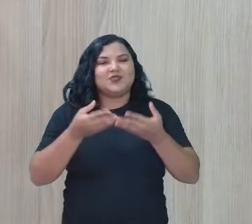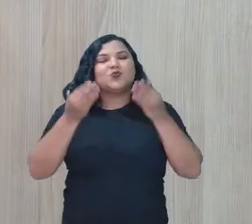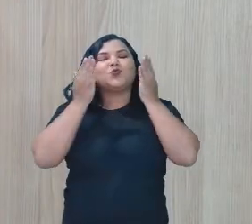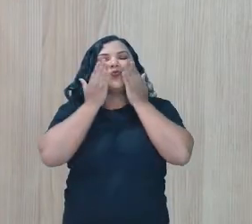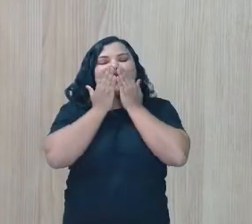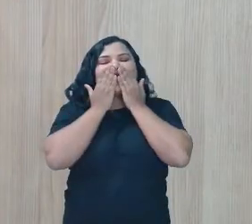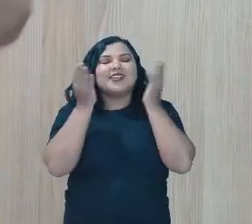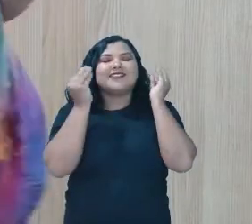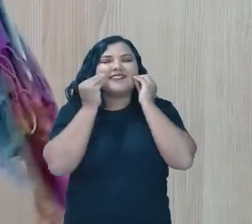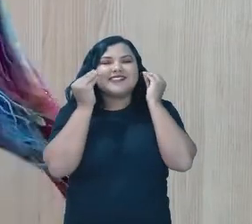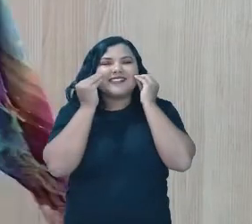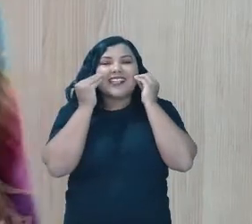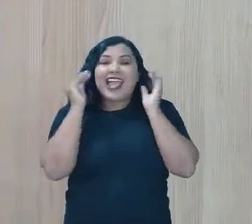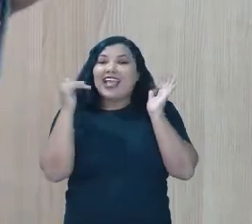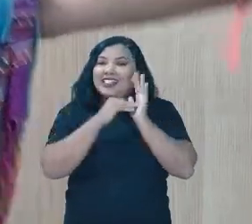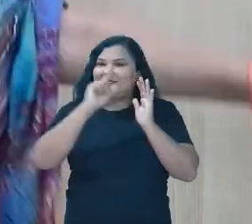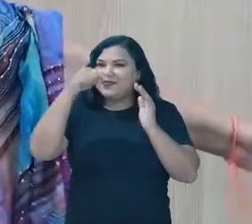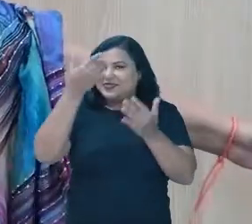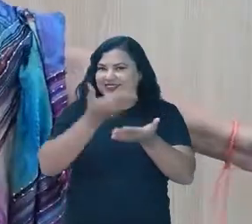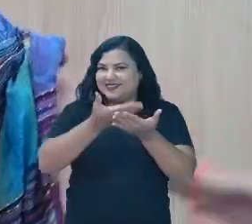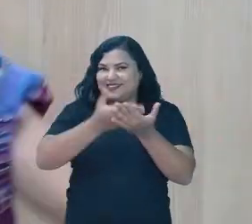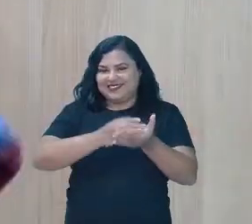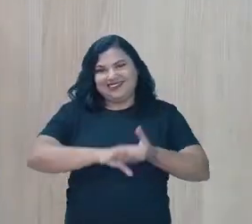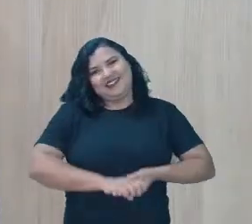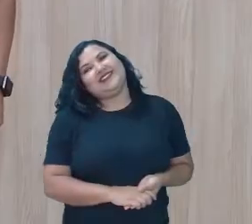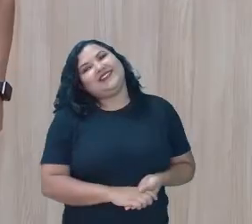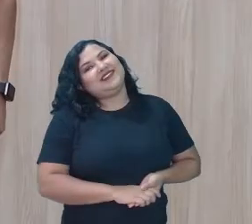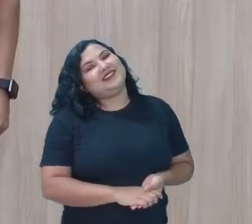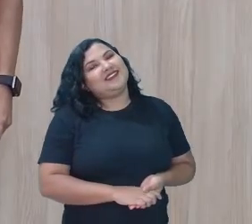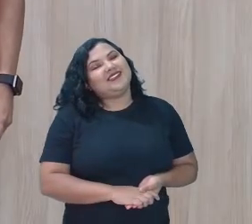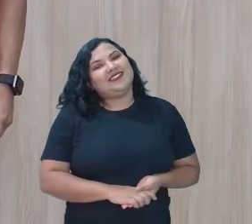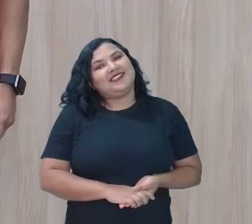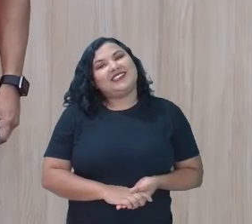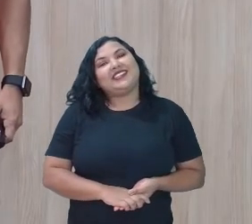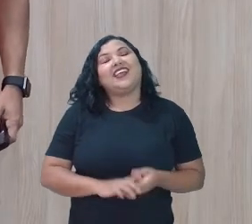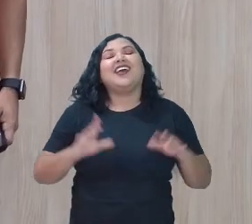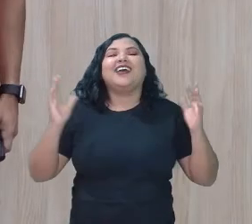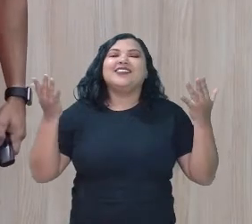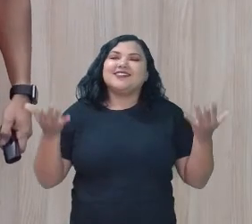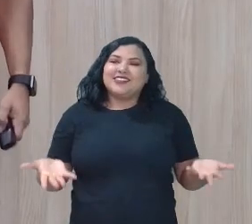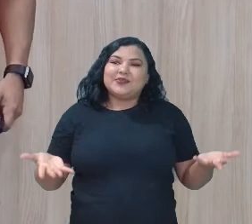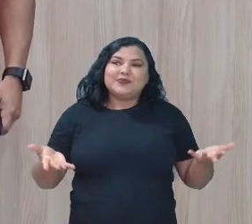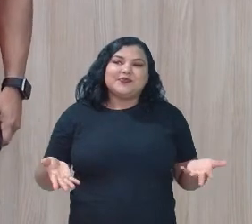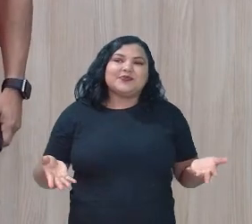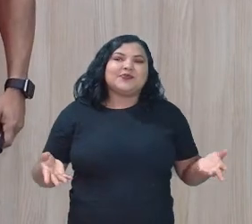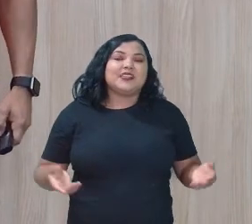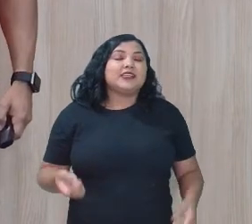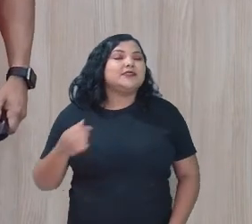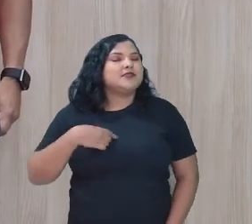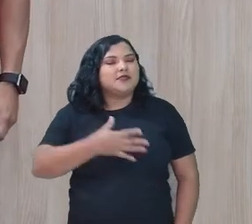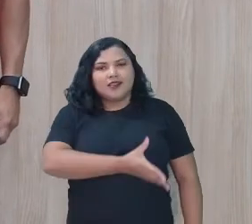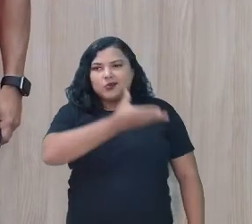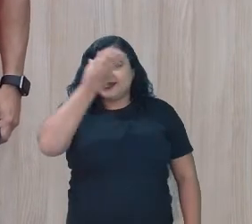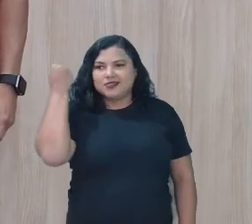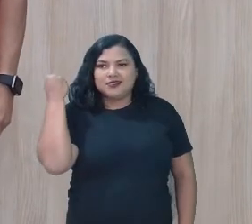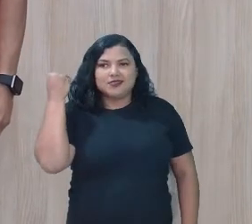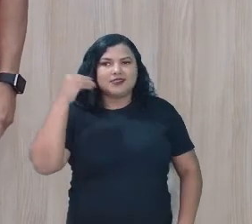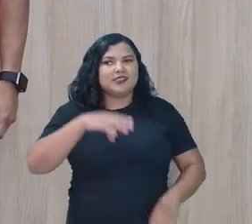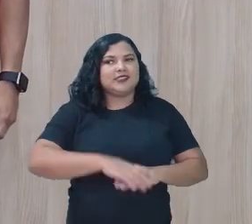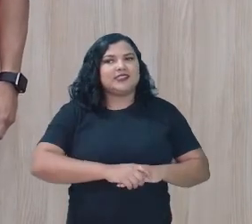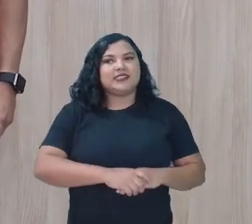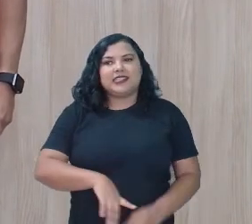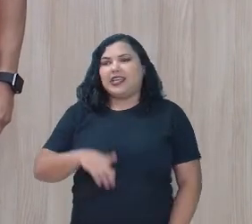Um beijo, pessoal. Até a próxima aula. É isso aí, pessoal. Não se esqueça,